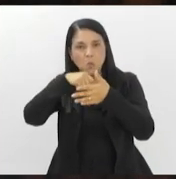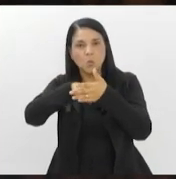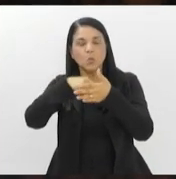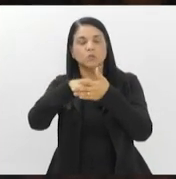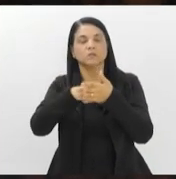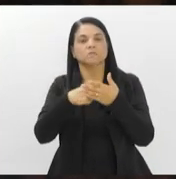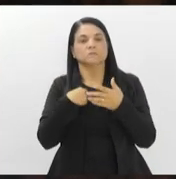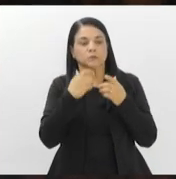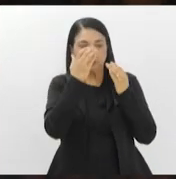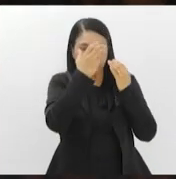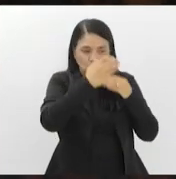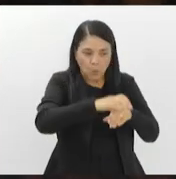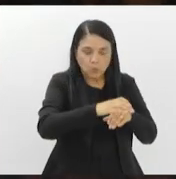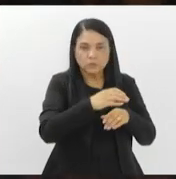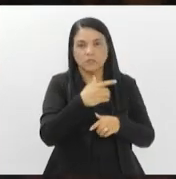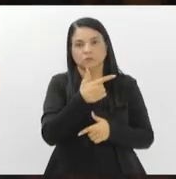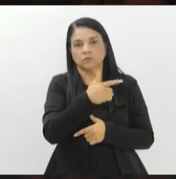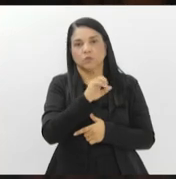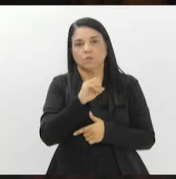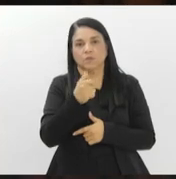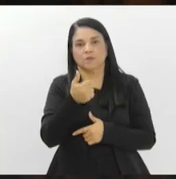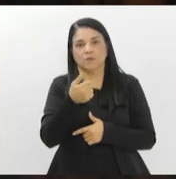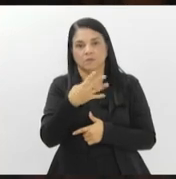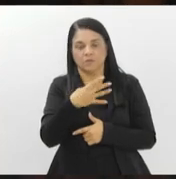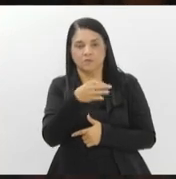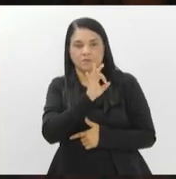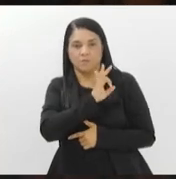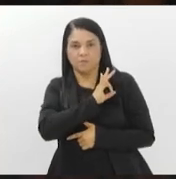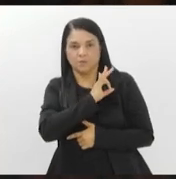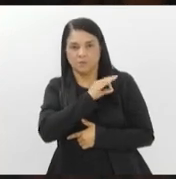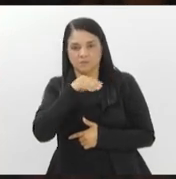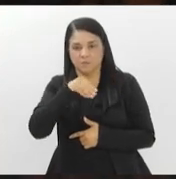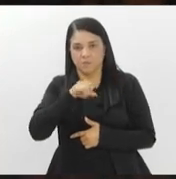os concursados de 2014 possam, em breve,